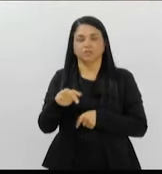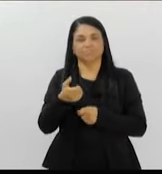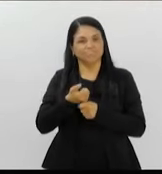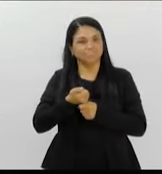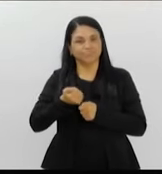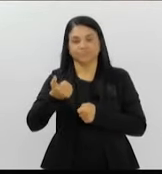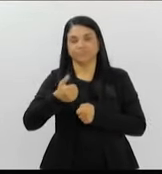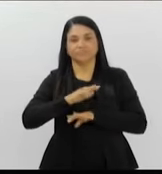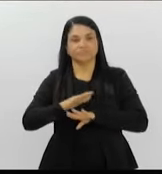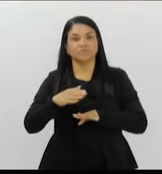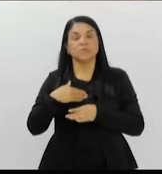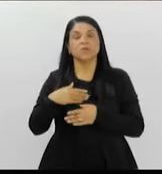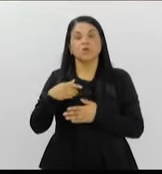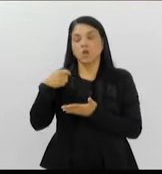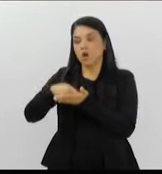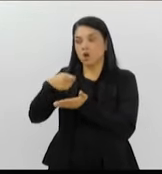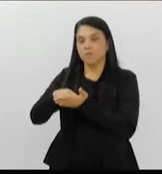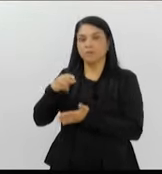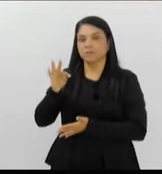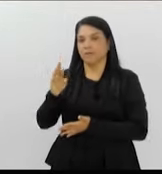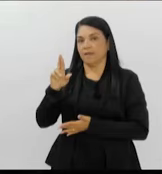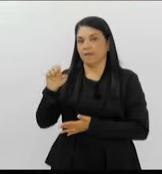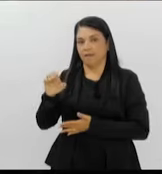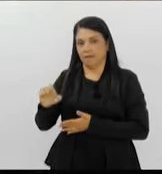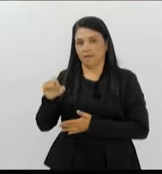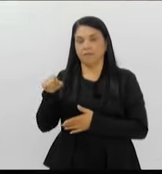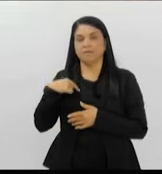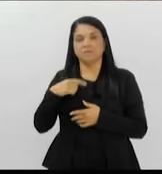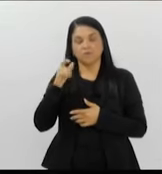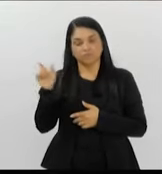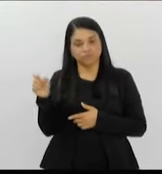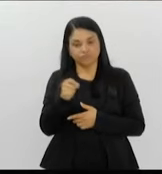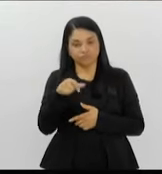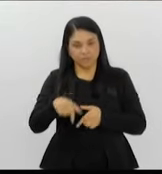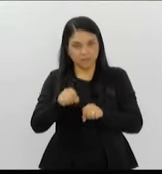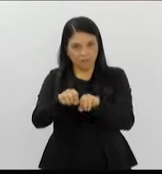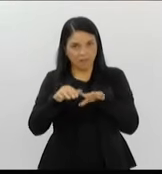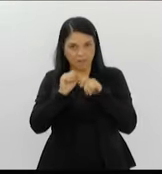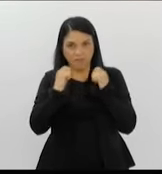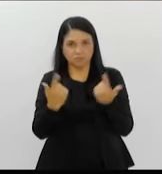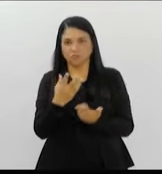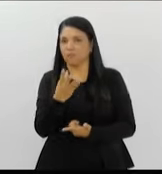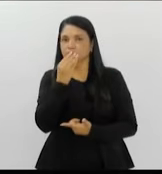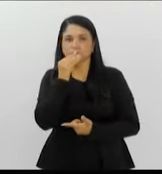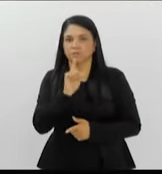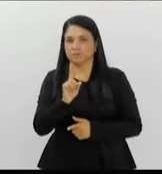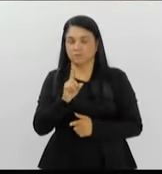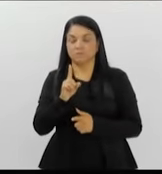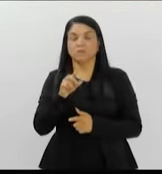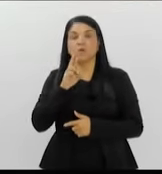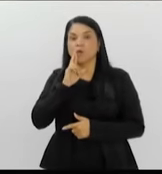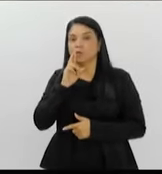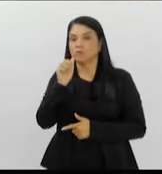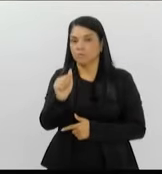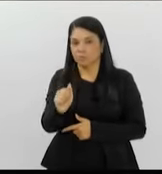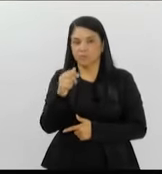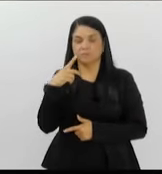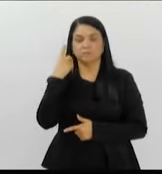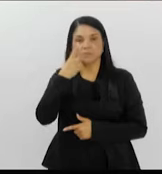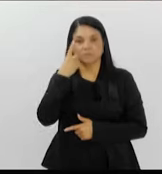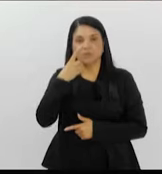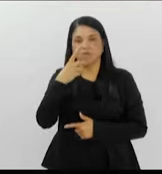um posicionamento do TRE, e vamos mais uma vez nos colocar nessa casa como nunca silenciamos. Rodrigo Amorim,